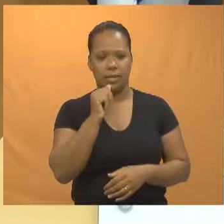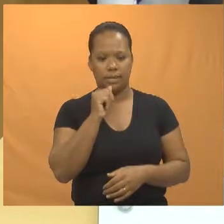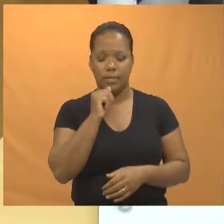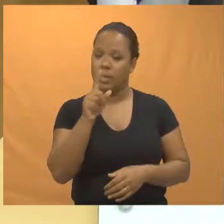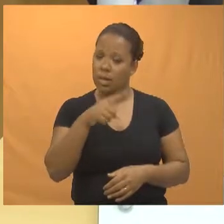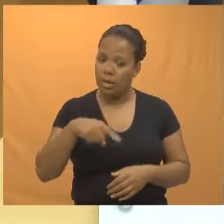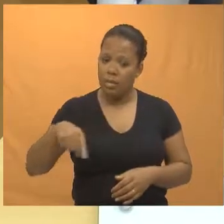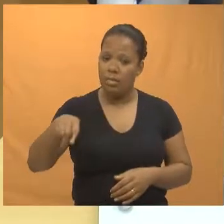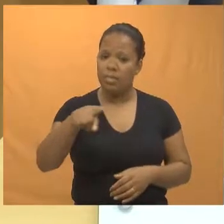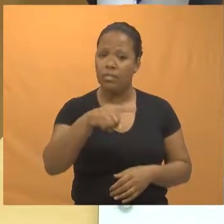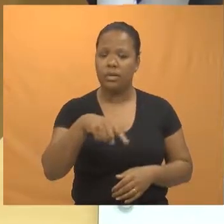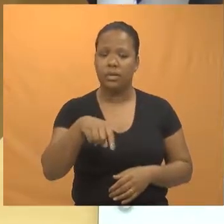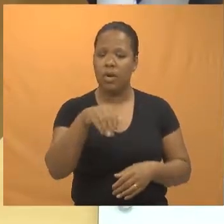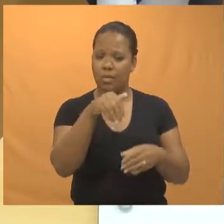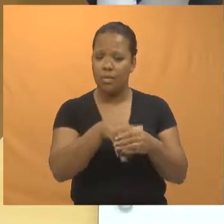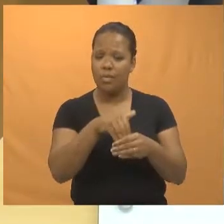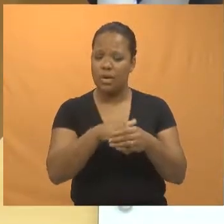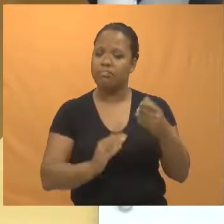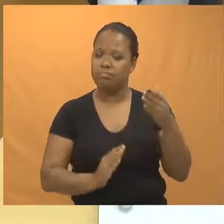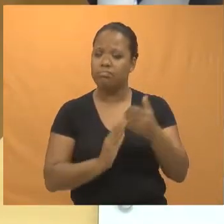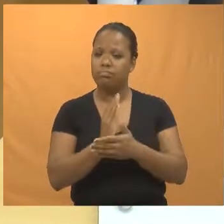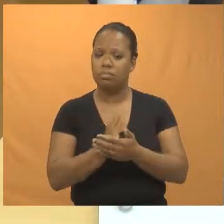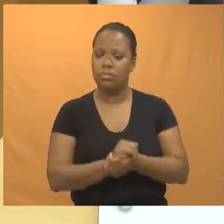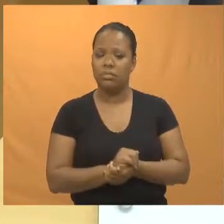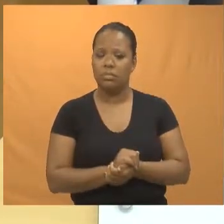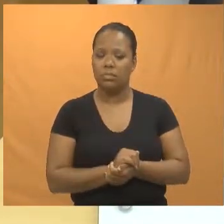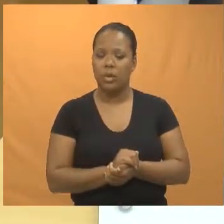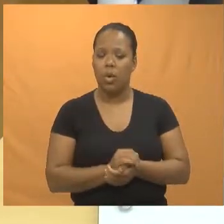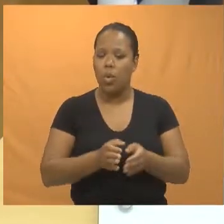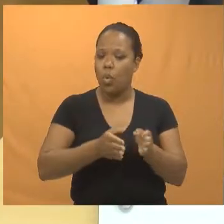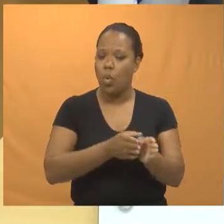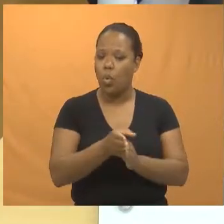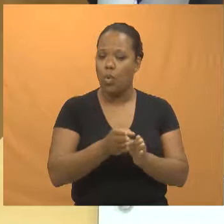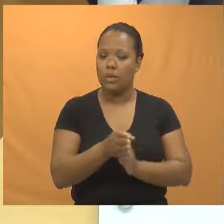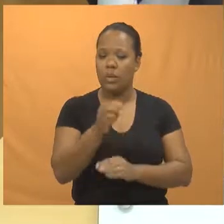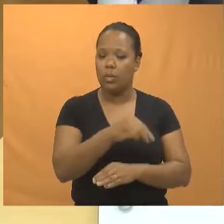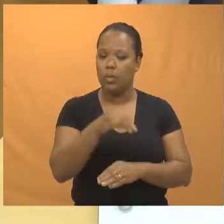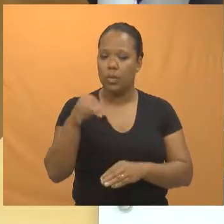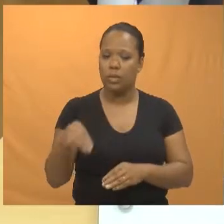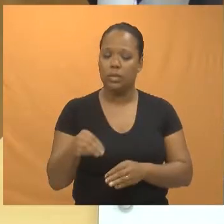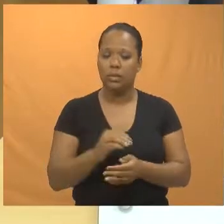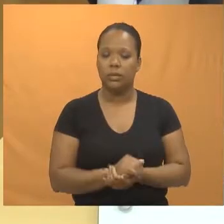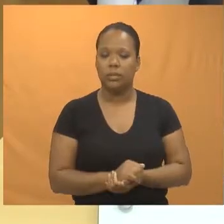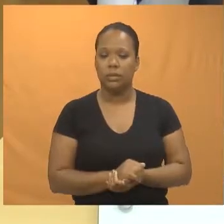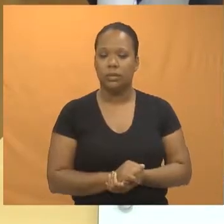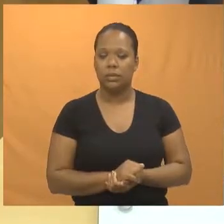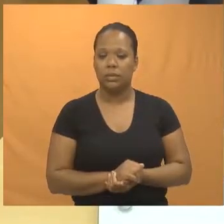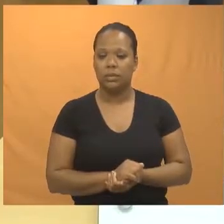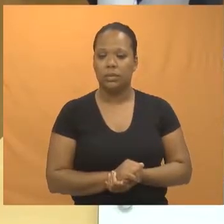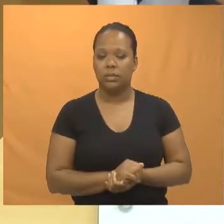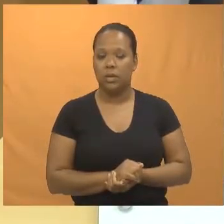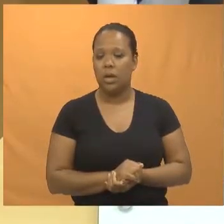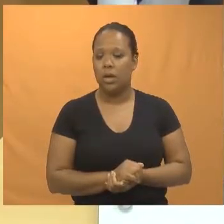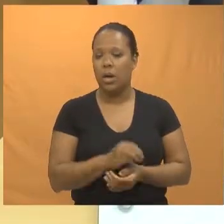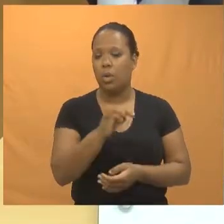Vocês, Vossas Excelências, votaram aqui, aprovaram a instituição do Conselho Municipal, e de nada adiantaria ter